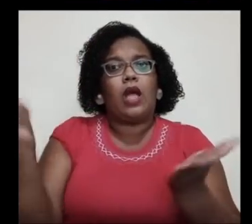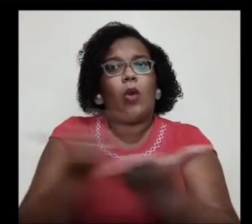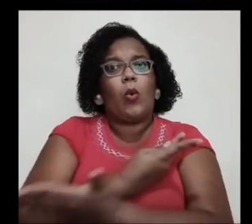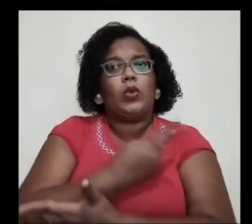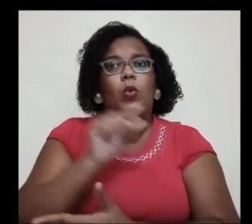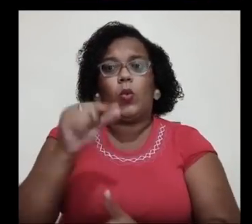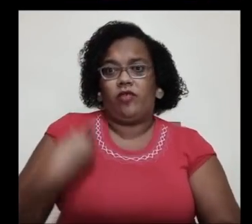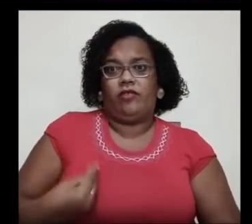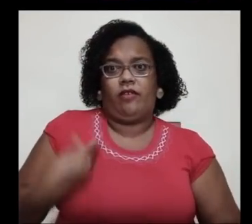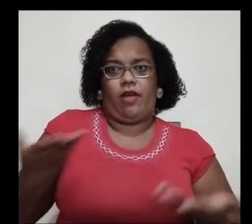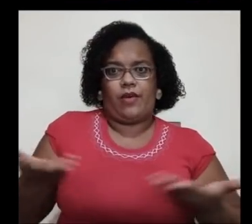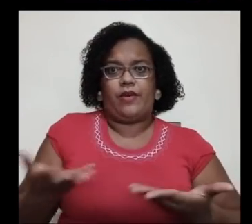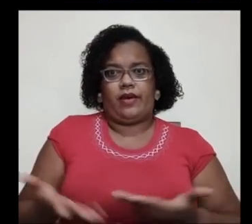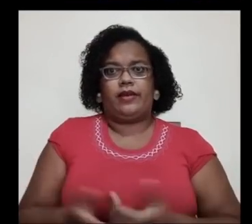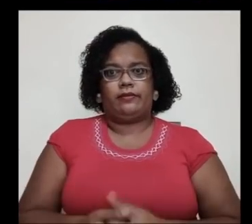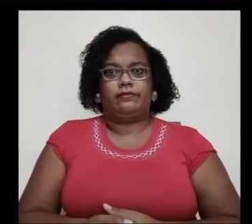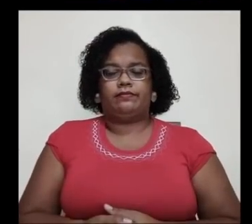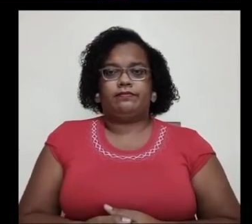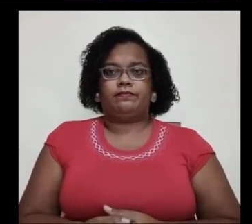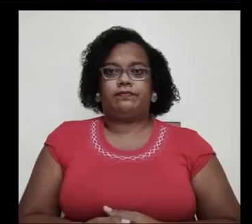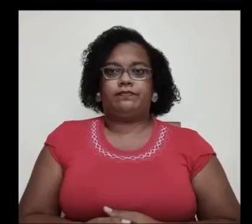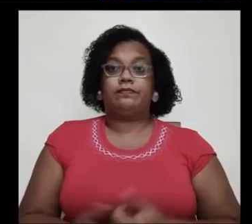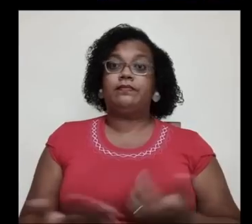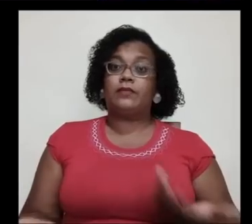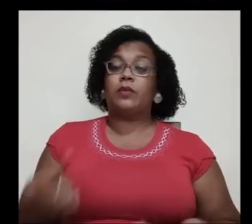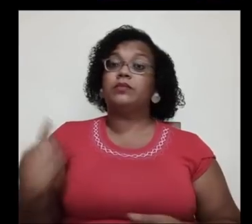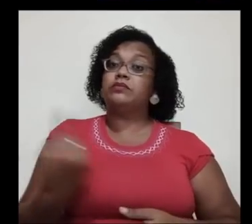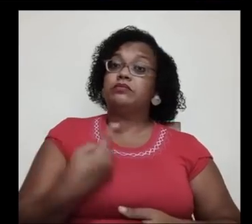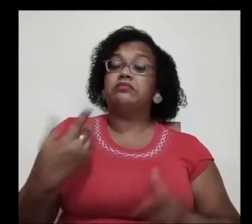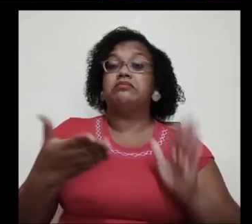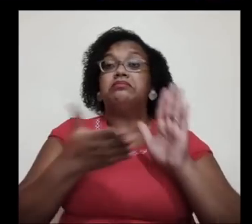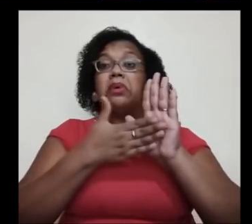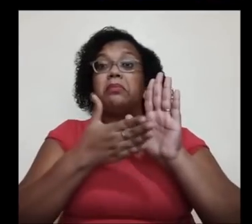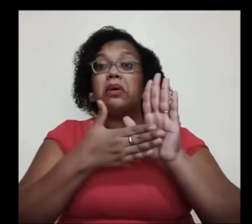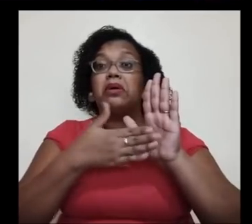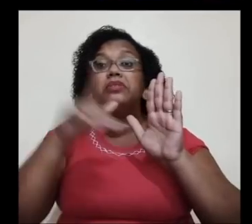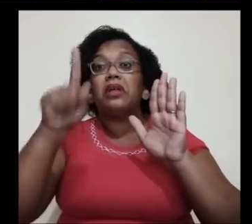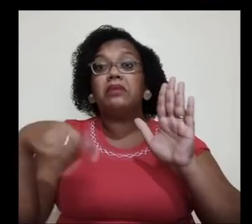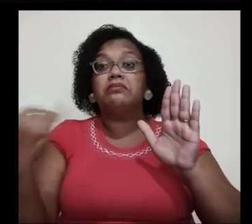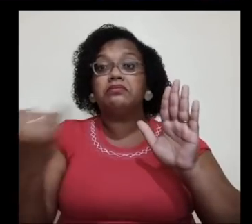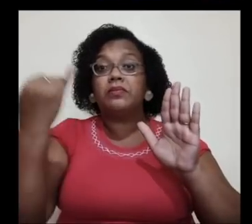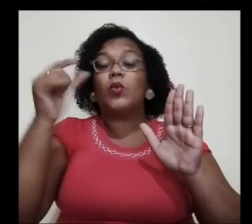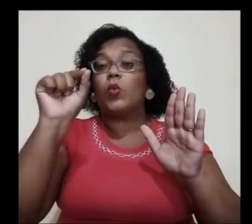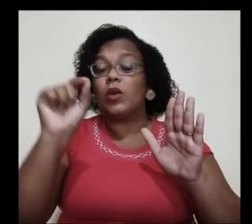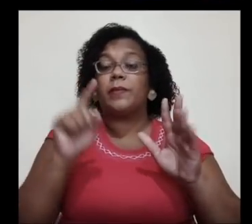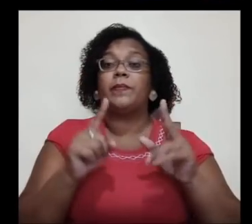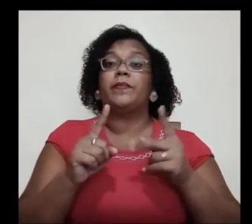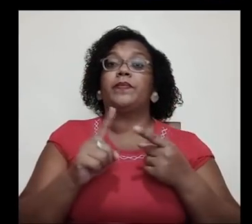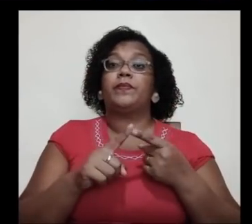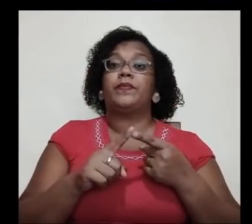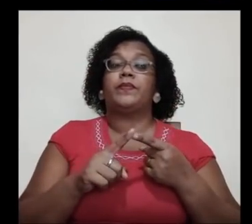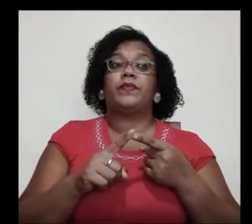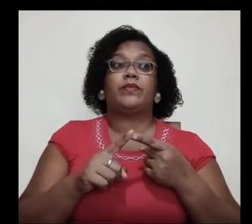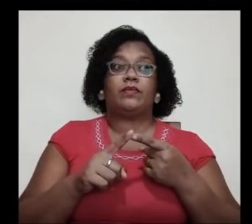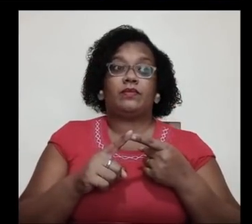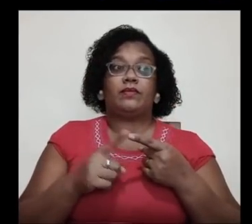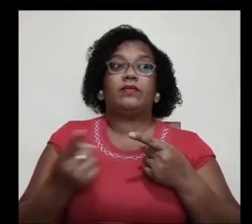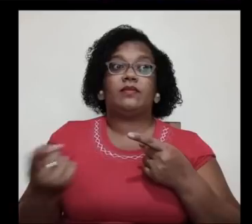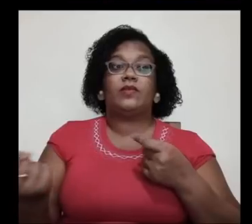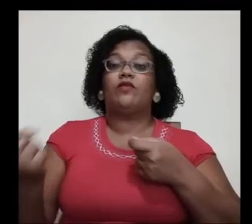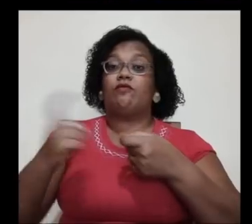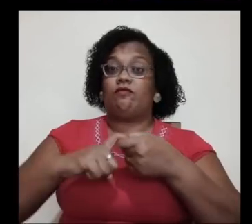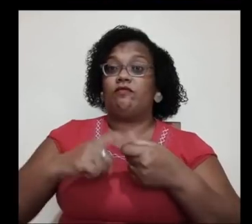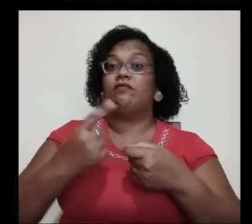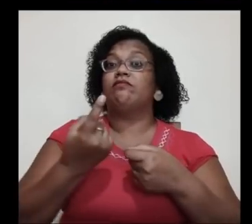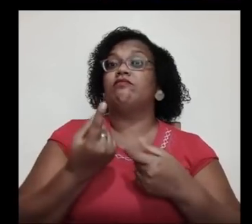vivendo no momento. Então, as nossas propostas são fundamentalmente a recomposição dos valores dentro do Ministério de